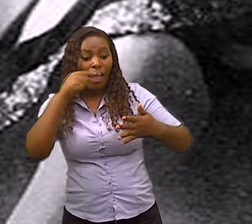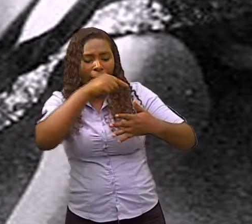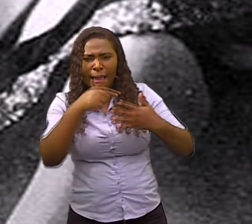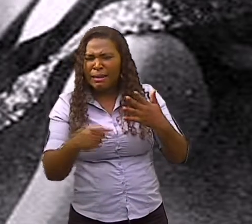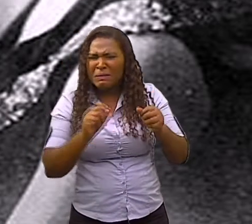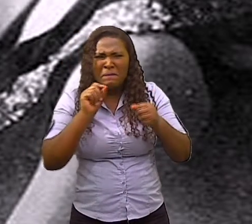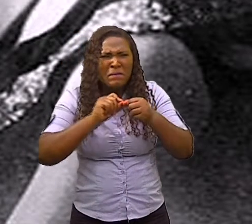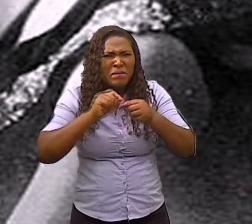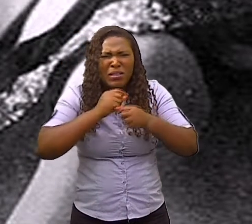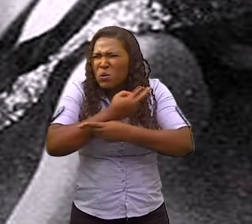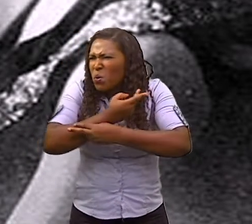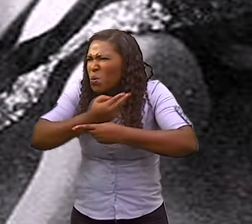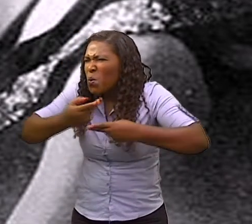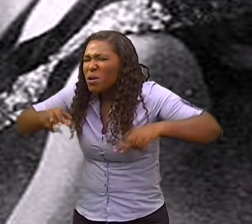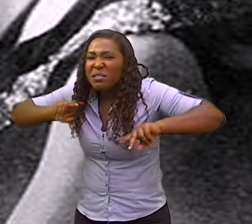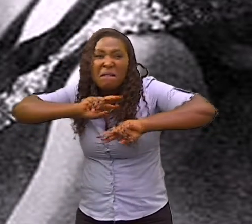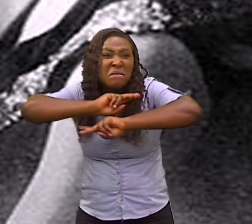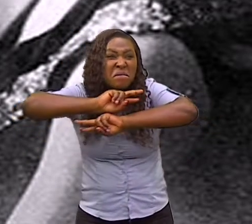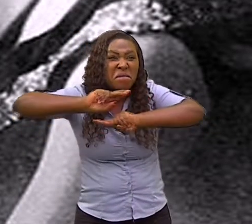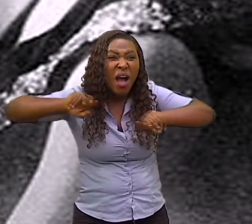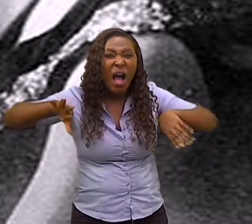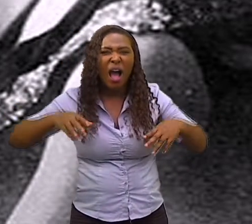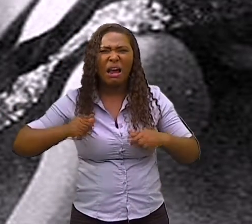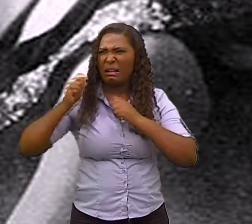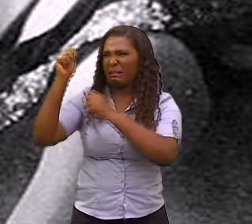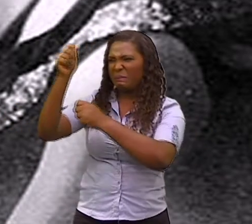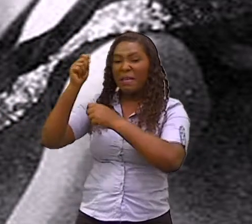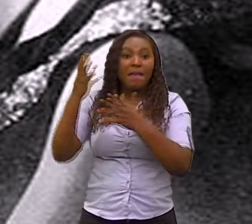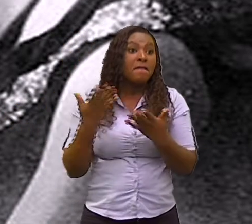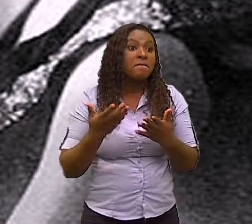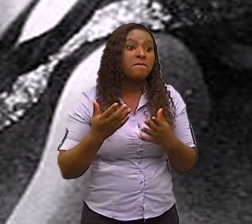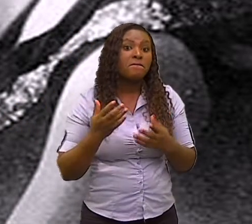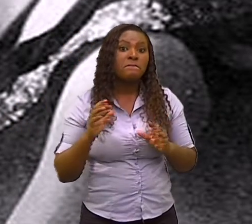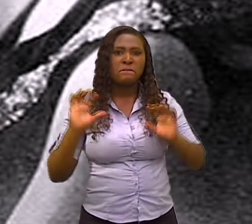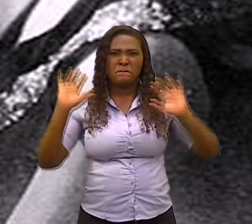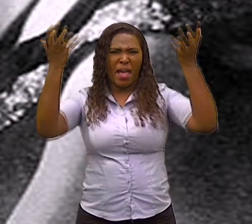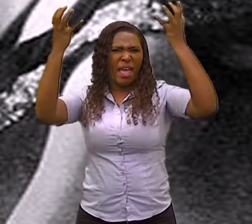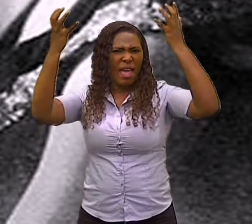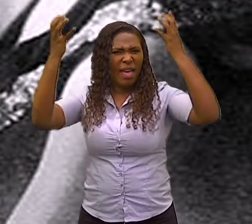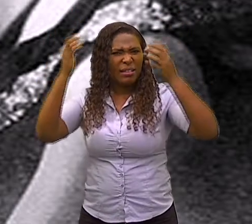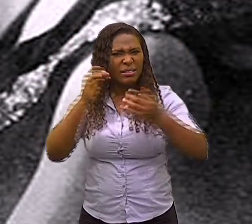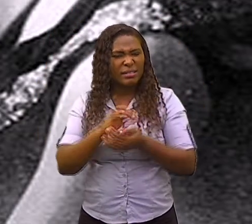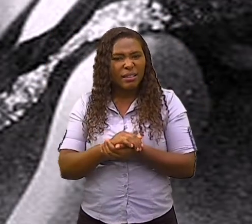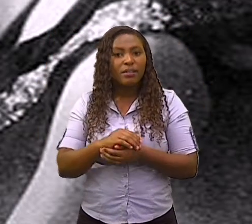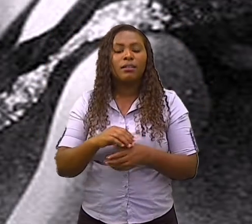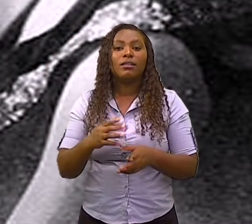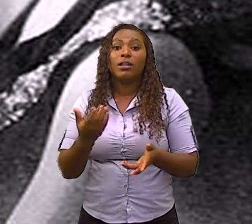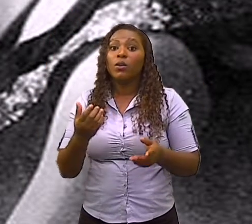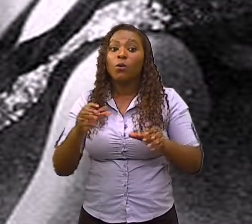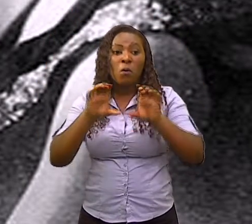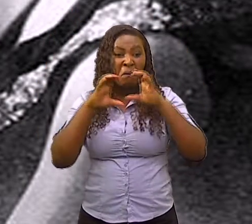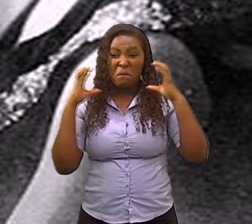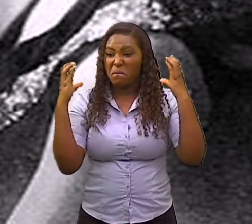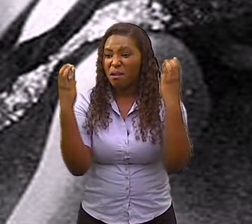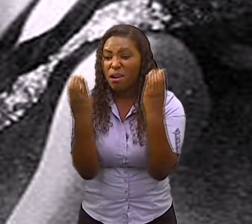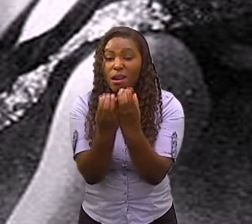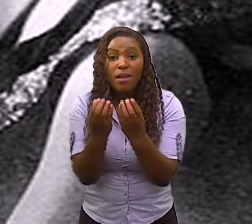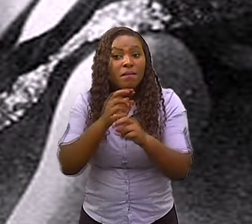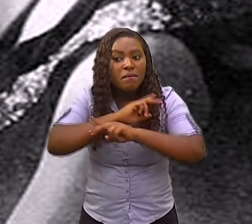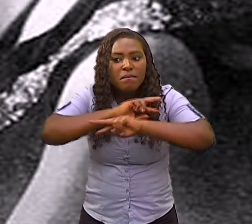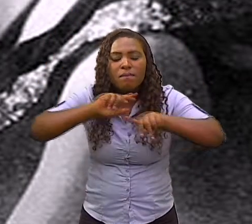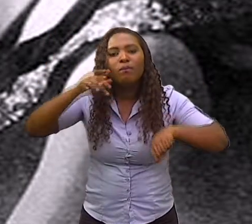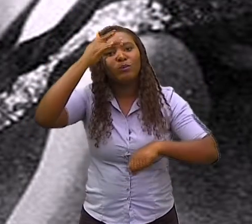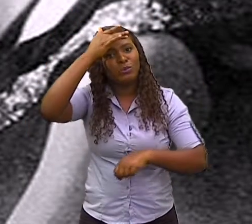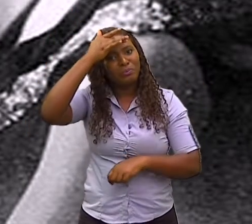com essas reuniões, festas e conferências, Tarsila disse que entrou em contato com a arte moderna em São Paulo,